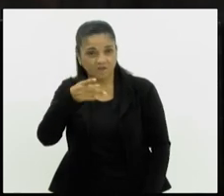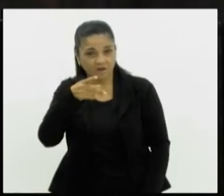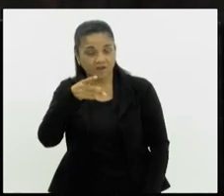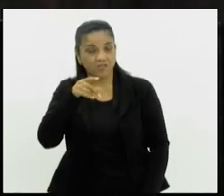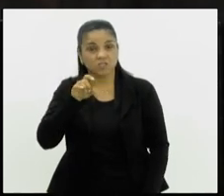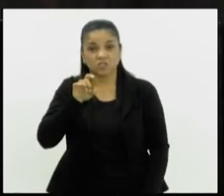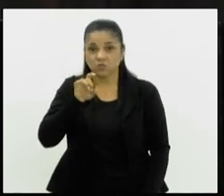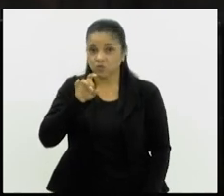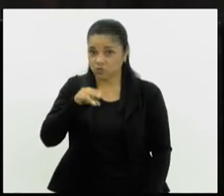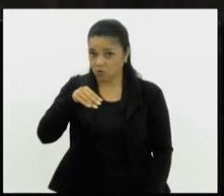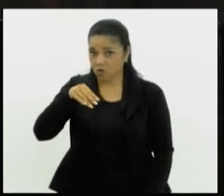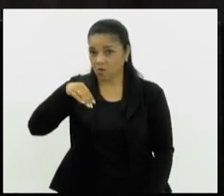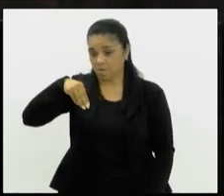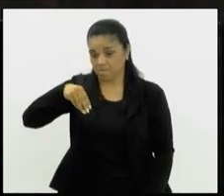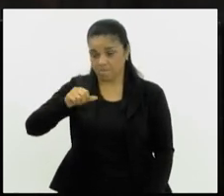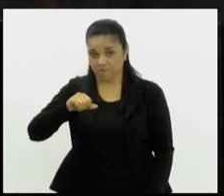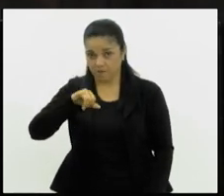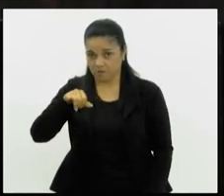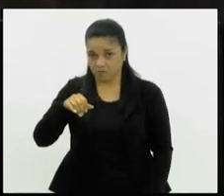Maju, mais uma vez,